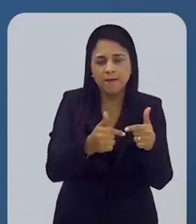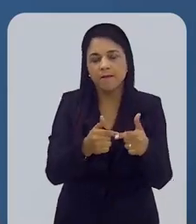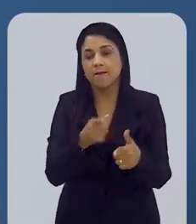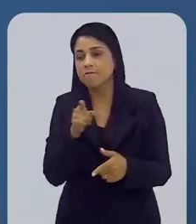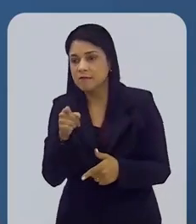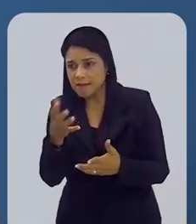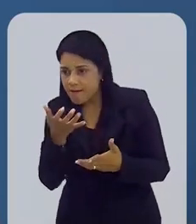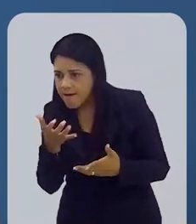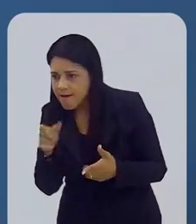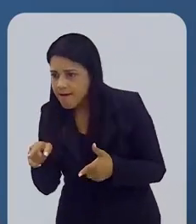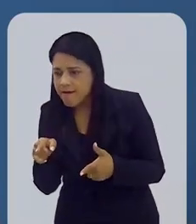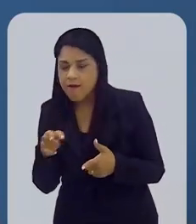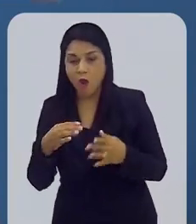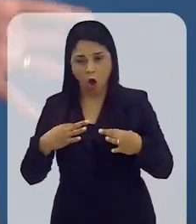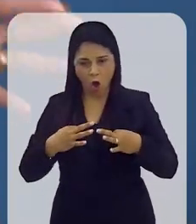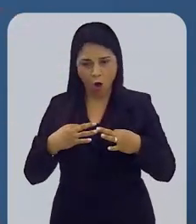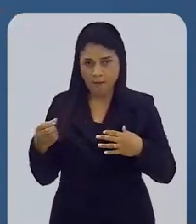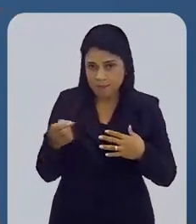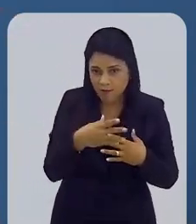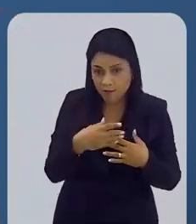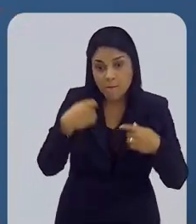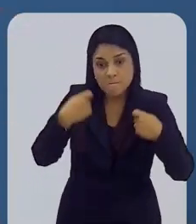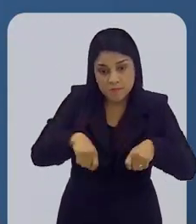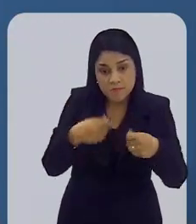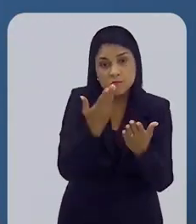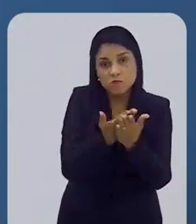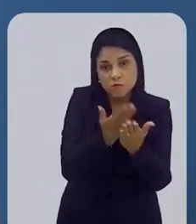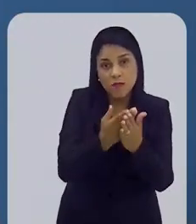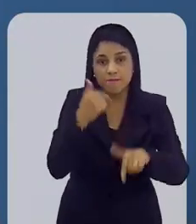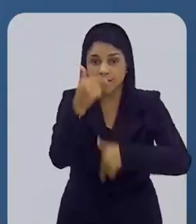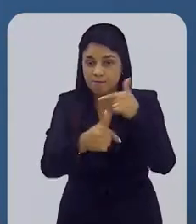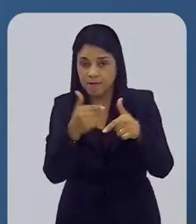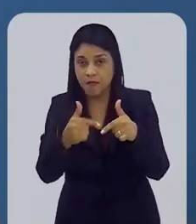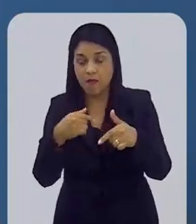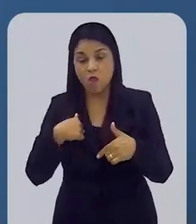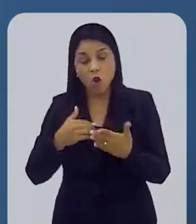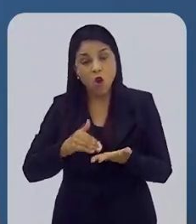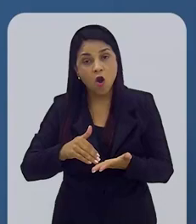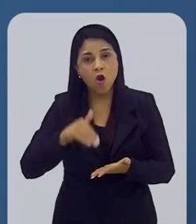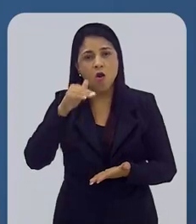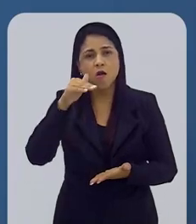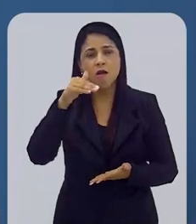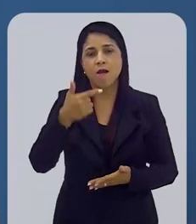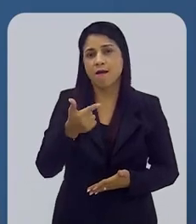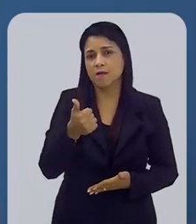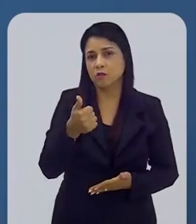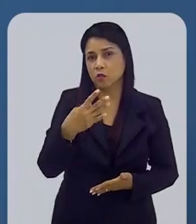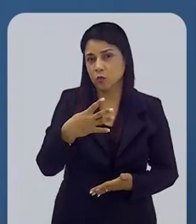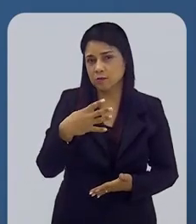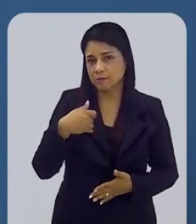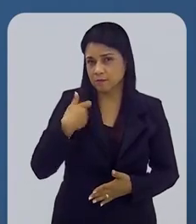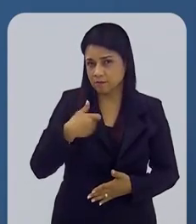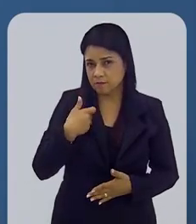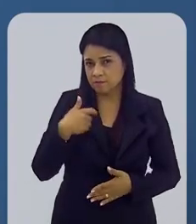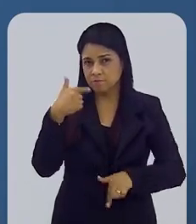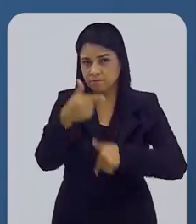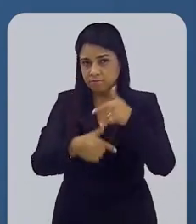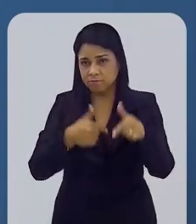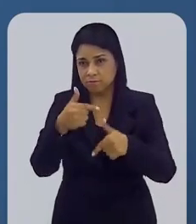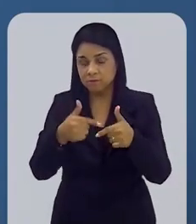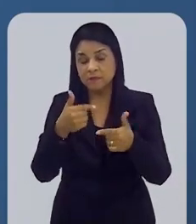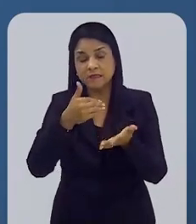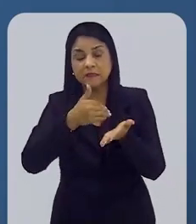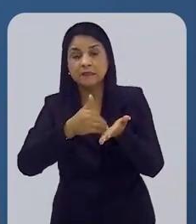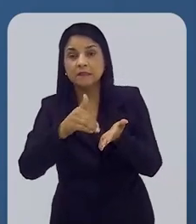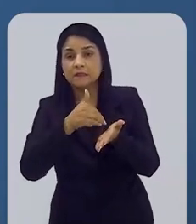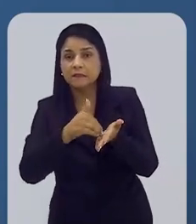trabalhar. Se você quer ter aquela roupinha nova, então você tem que estudar e trabalhar. Eu comecei com 14 anos de idade a trabalhar. Eu comecei